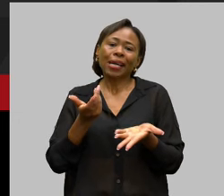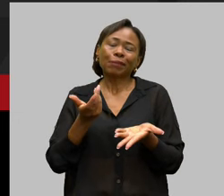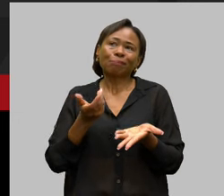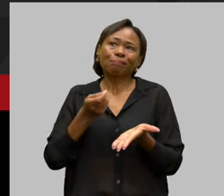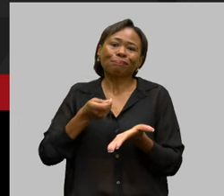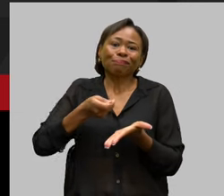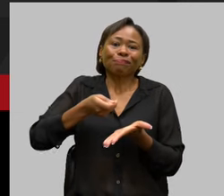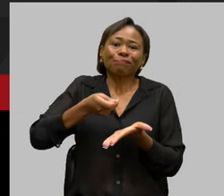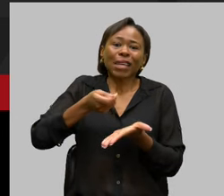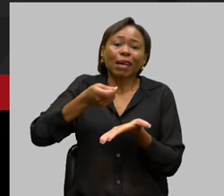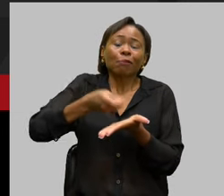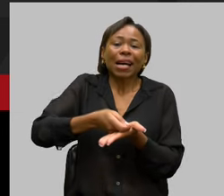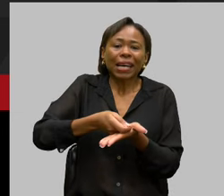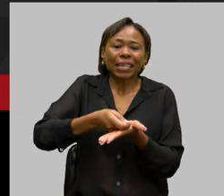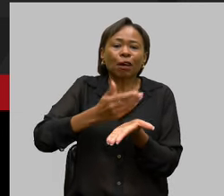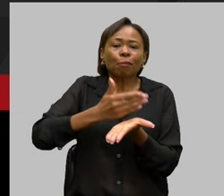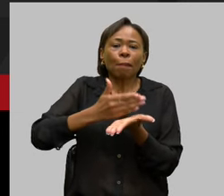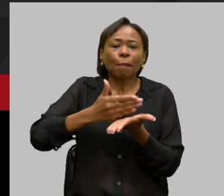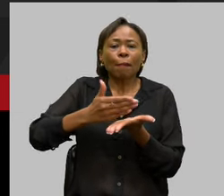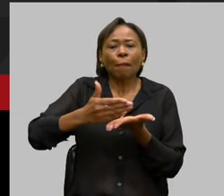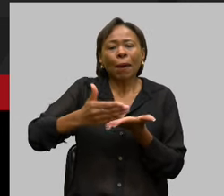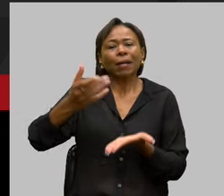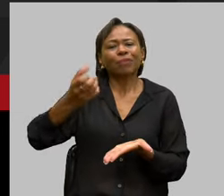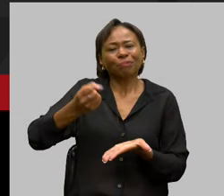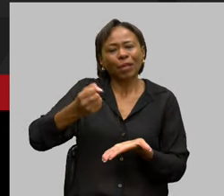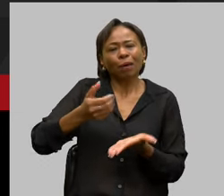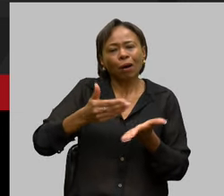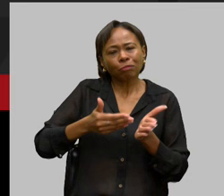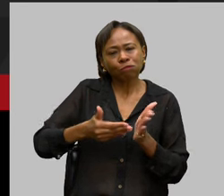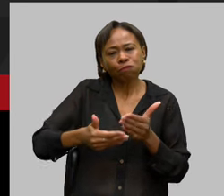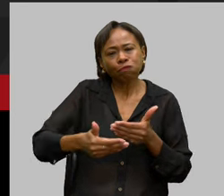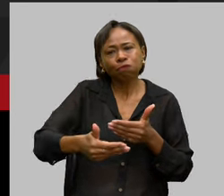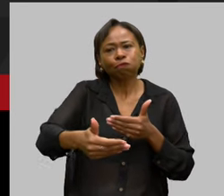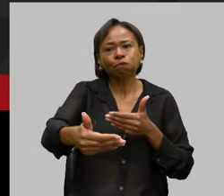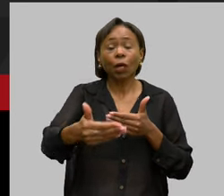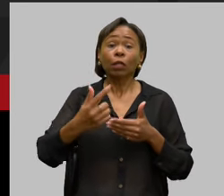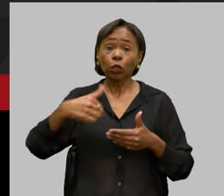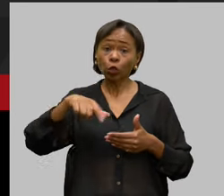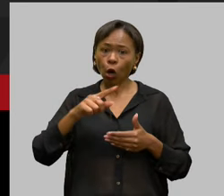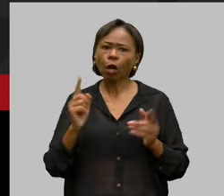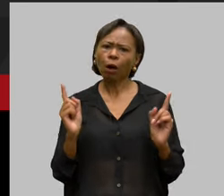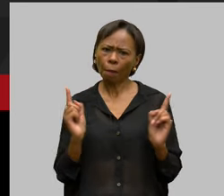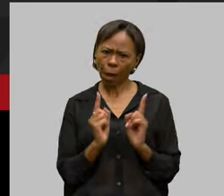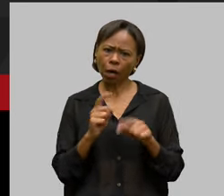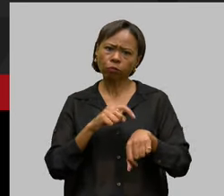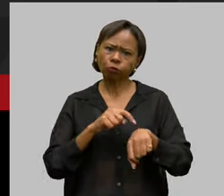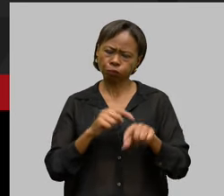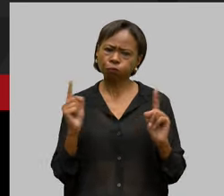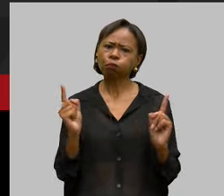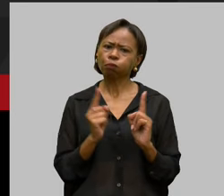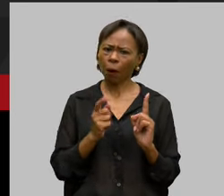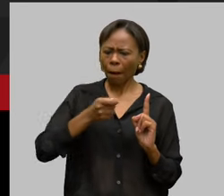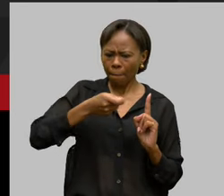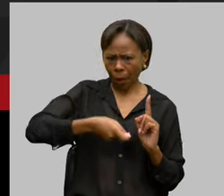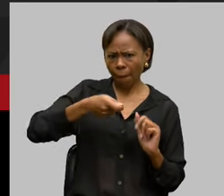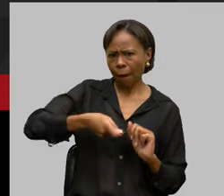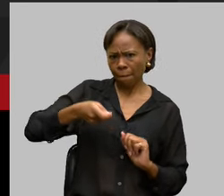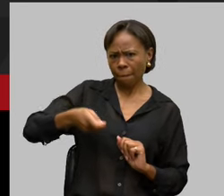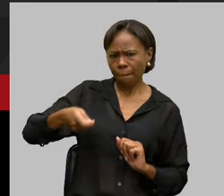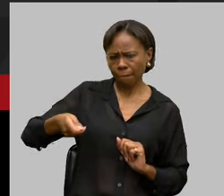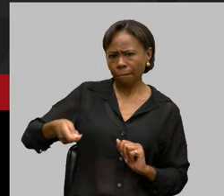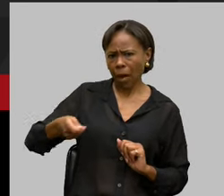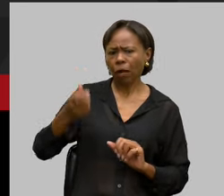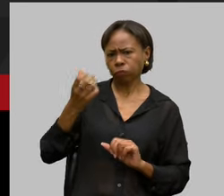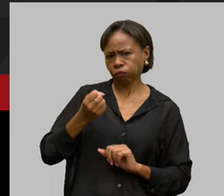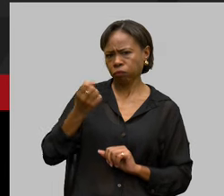prazo muitas vezes nós temos a capacidade de arcar com os benefícios agora no curto prazo mas quando nós analisamos e é essa a função da